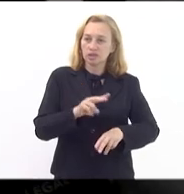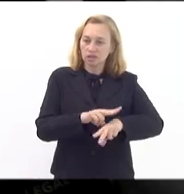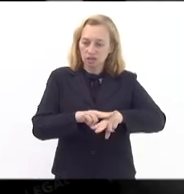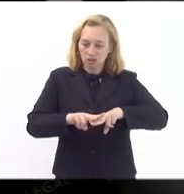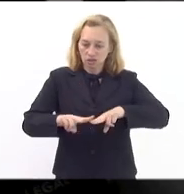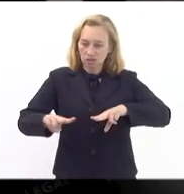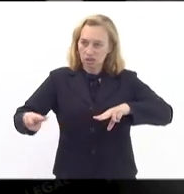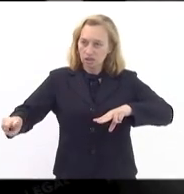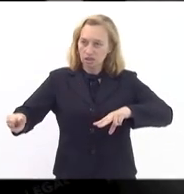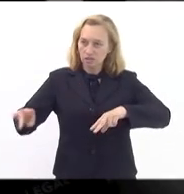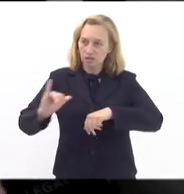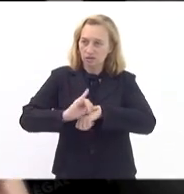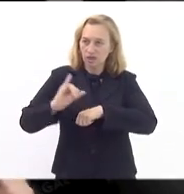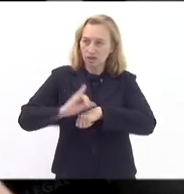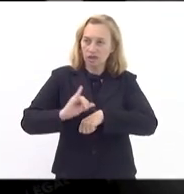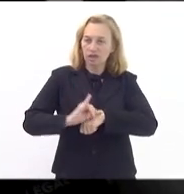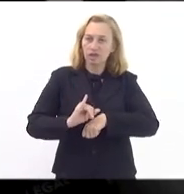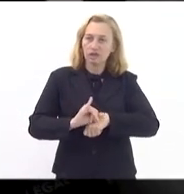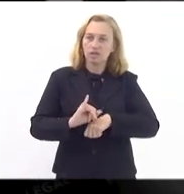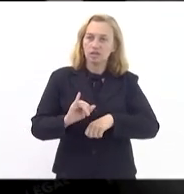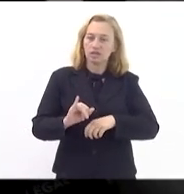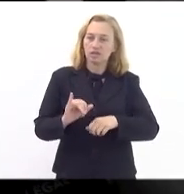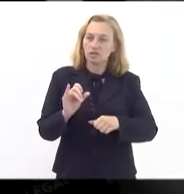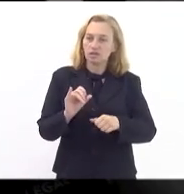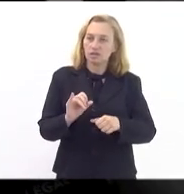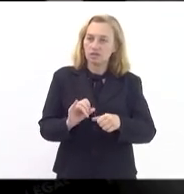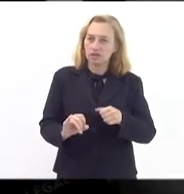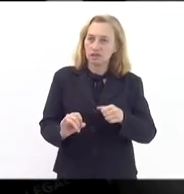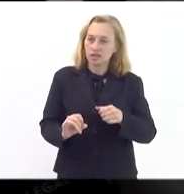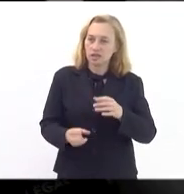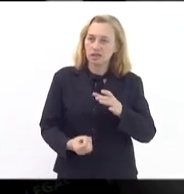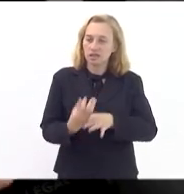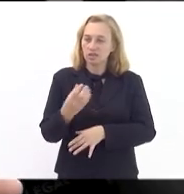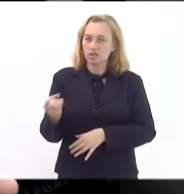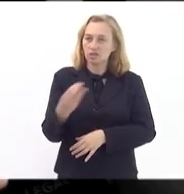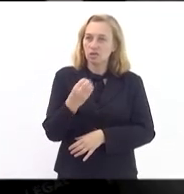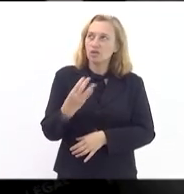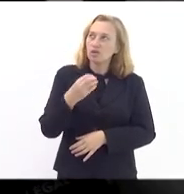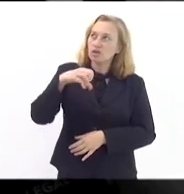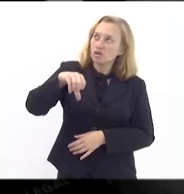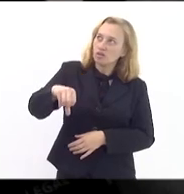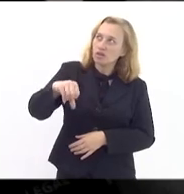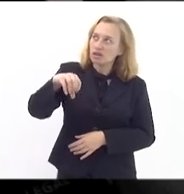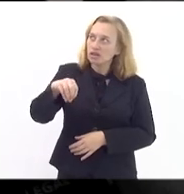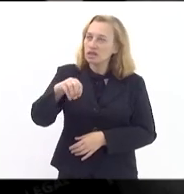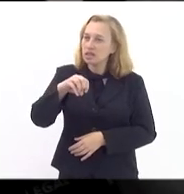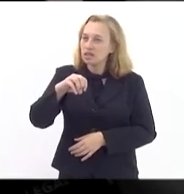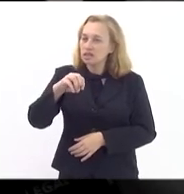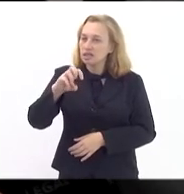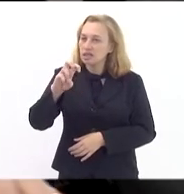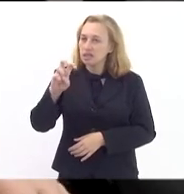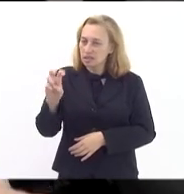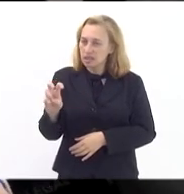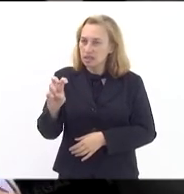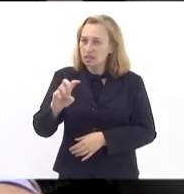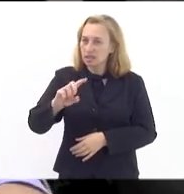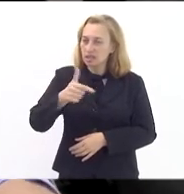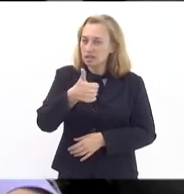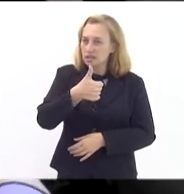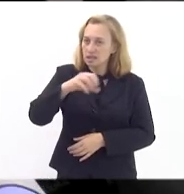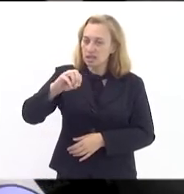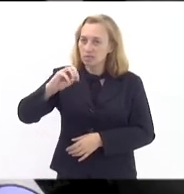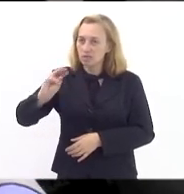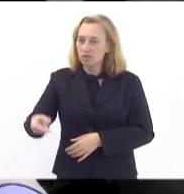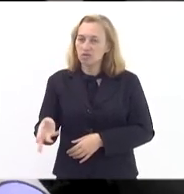essa instalação e é o caminho que a gente está seguindo nós vamos gastar entre 95 e 100 milhões de reais só para investir cabo